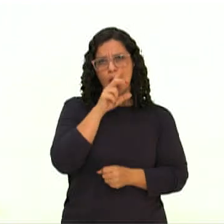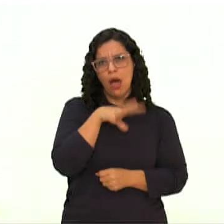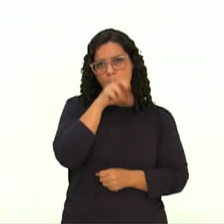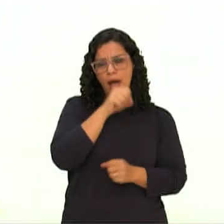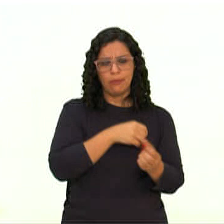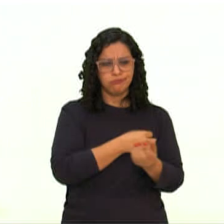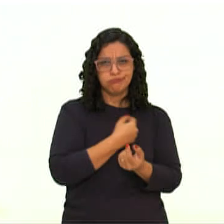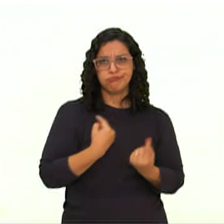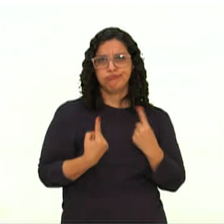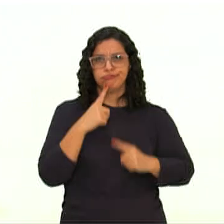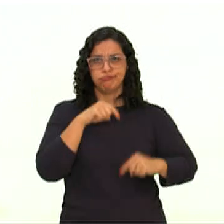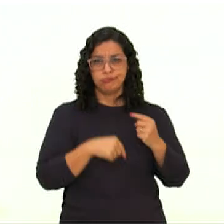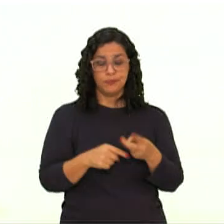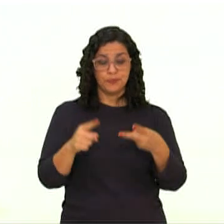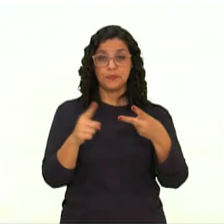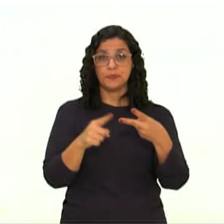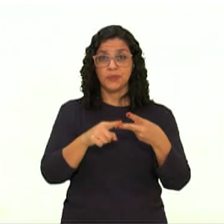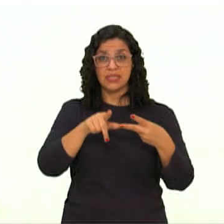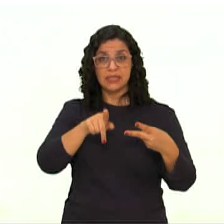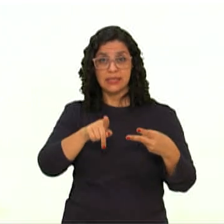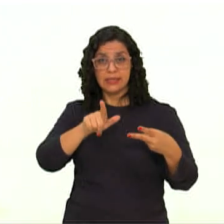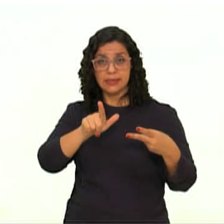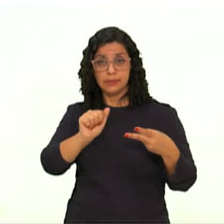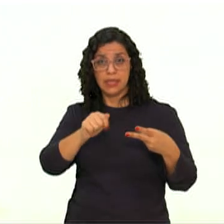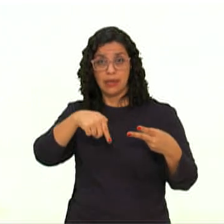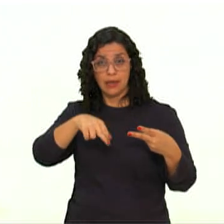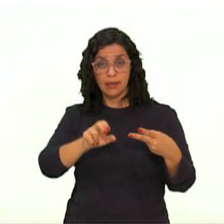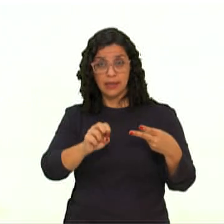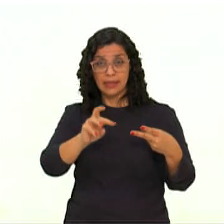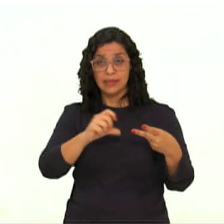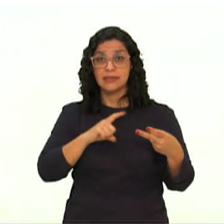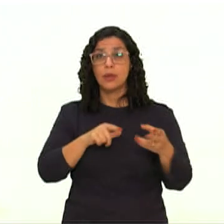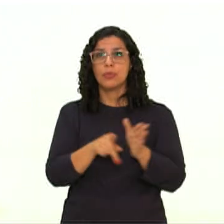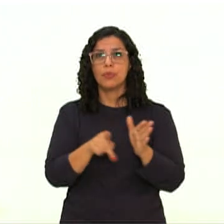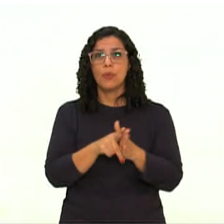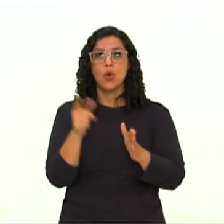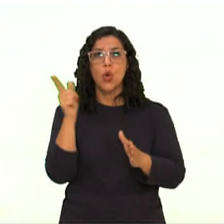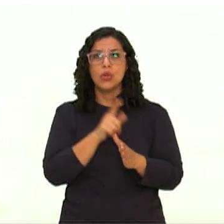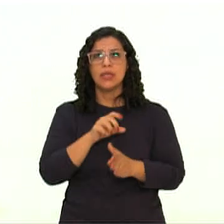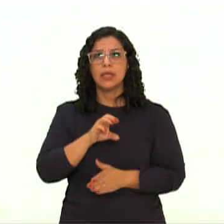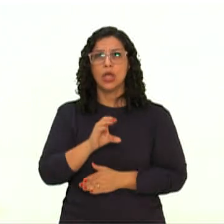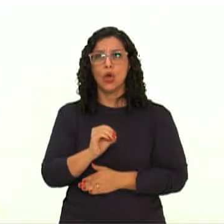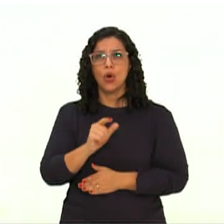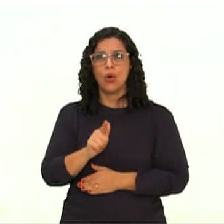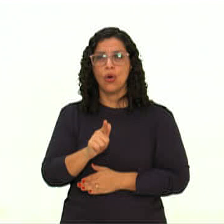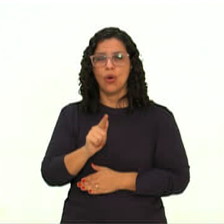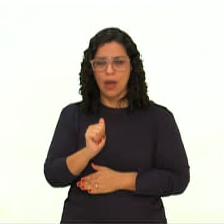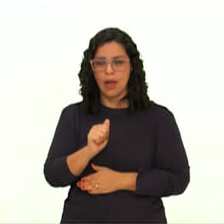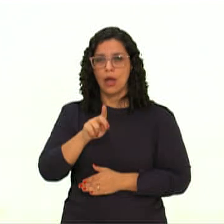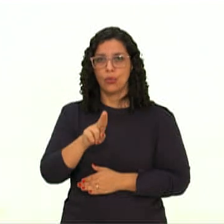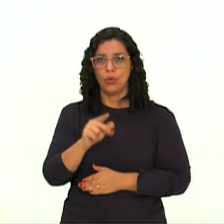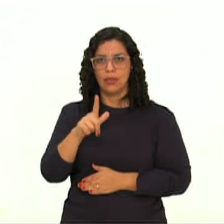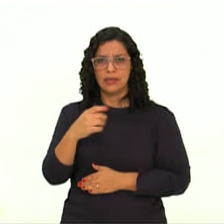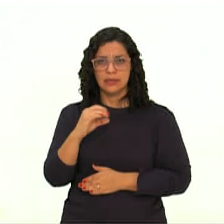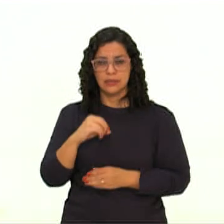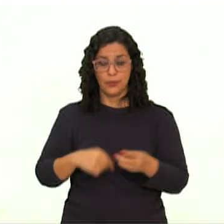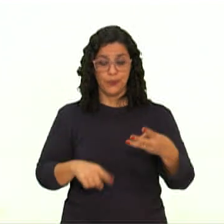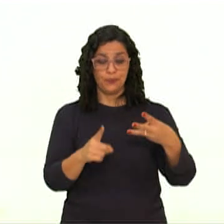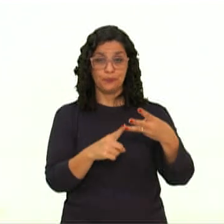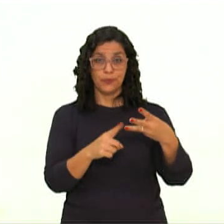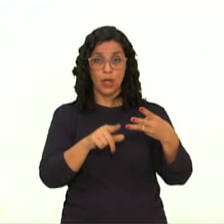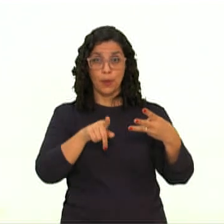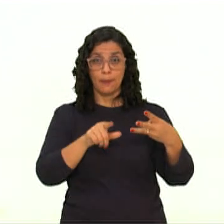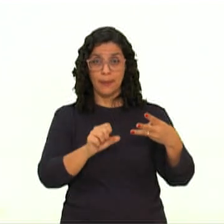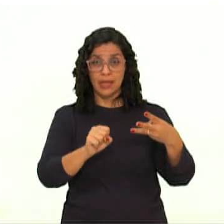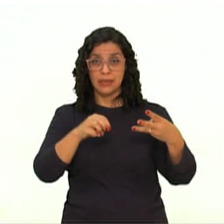mais. Concentrado de plaquetas, que tem relação com a coagulação do sangue, né? Mais os fatores que existem lá. O plasma